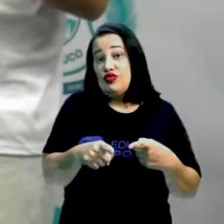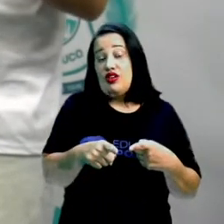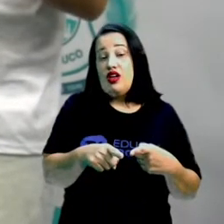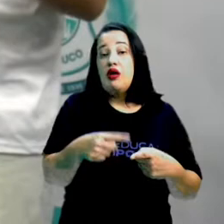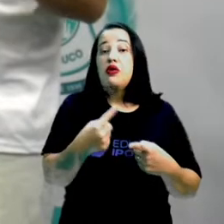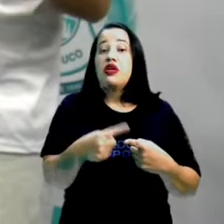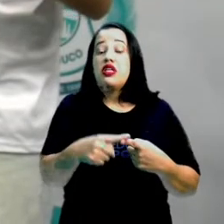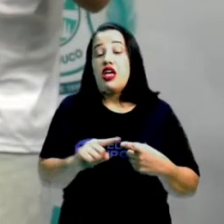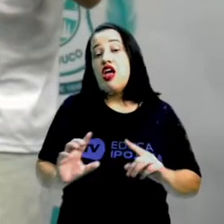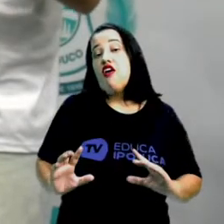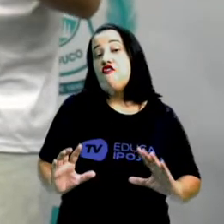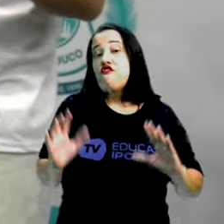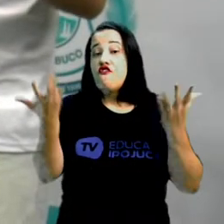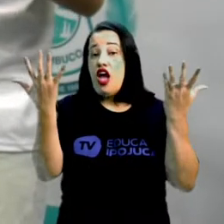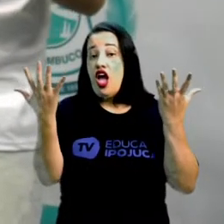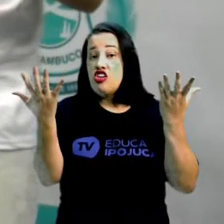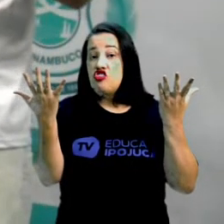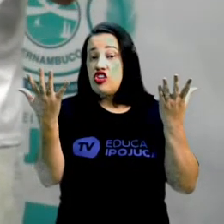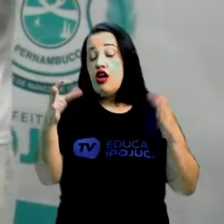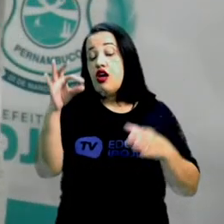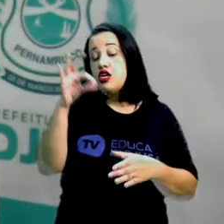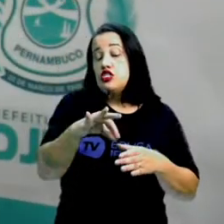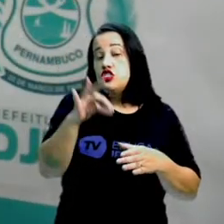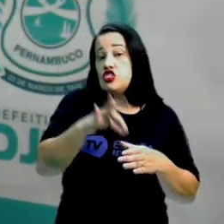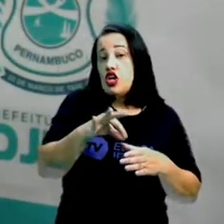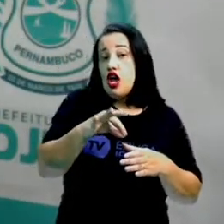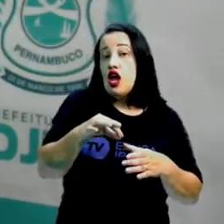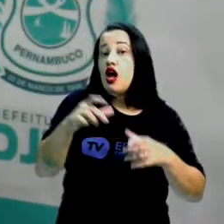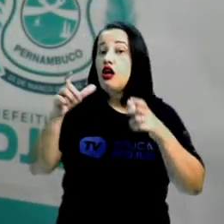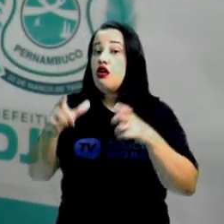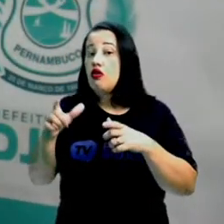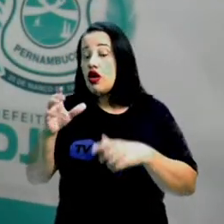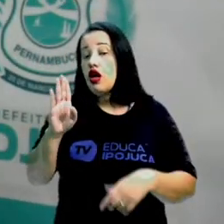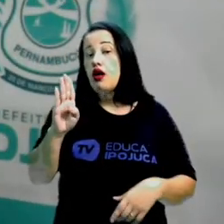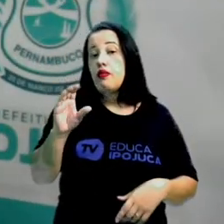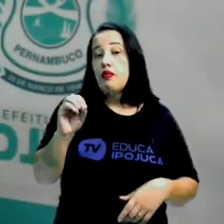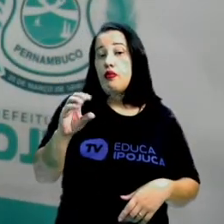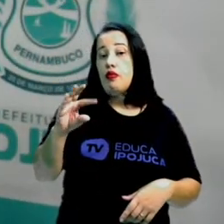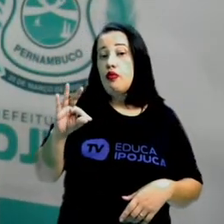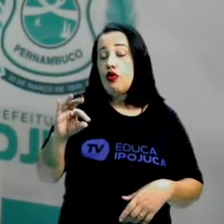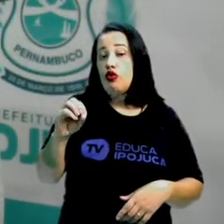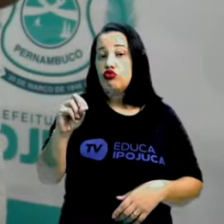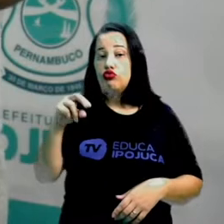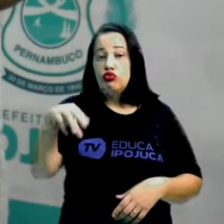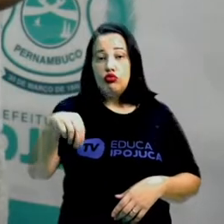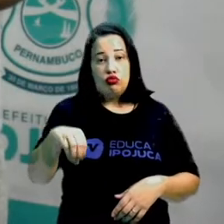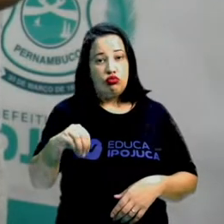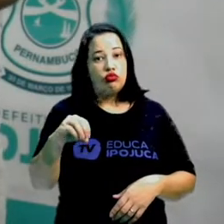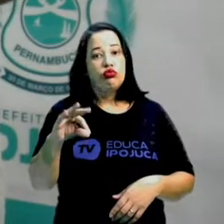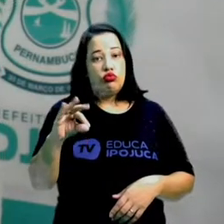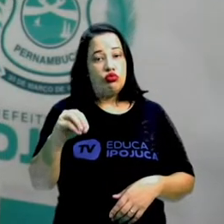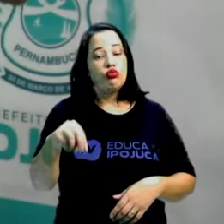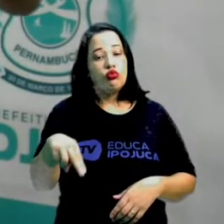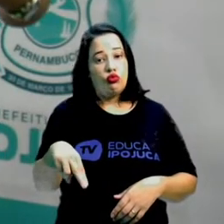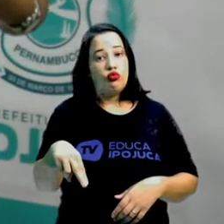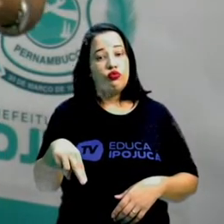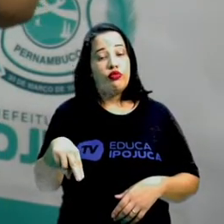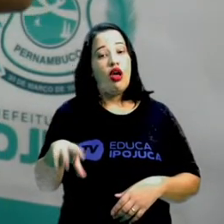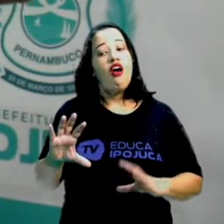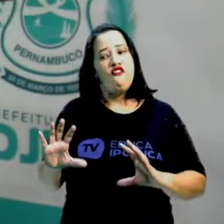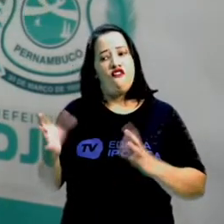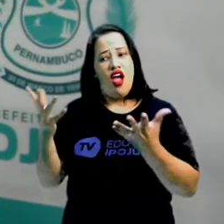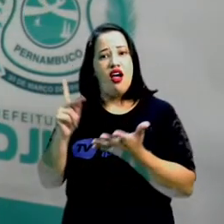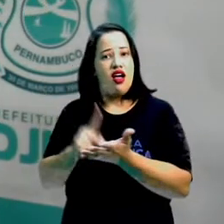chá de Boston. O que é que foi a festa do chá de Boston? Ela foi, na verdade, uma revolta, tá? Não foi uma